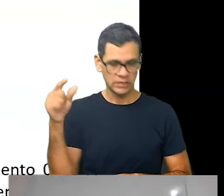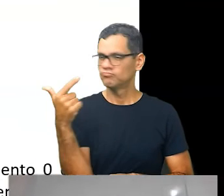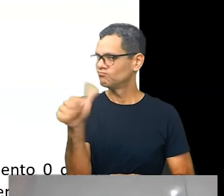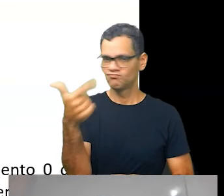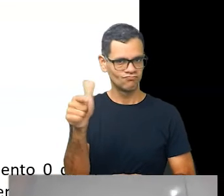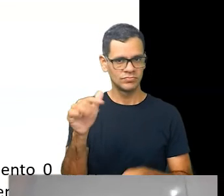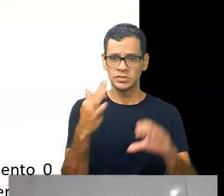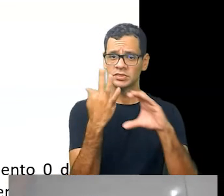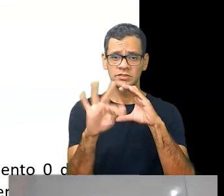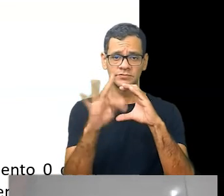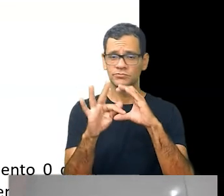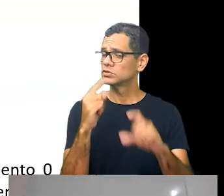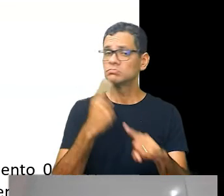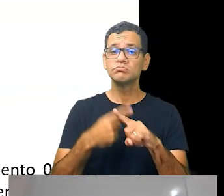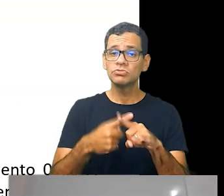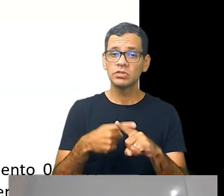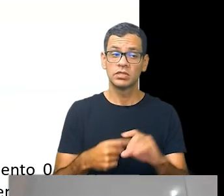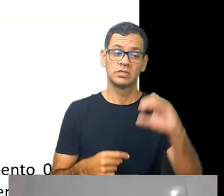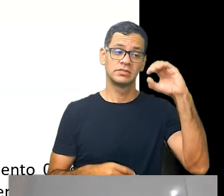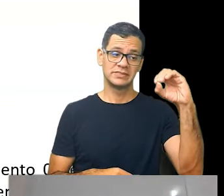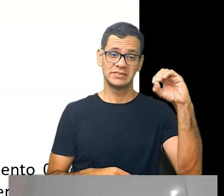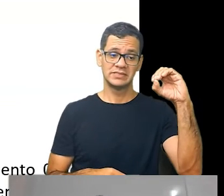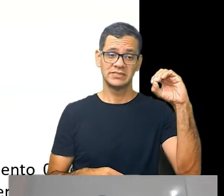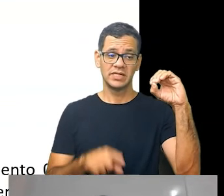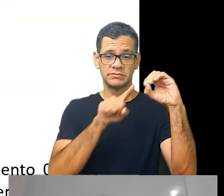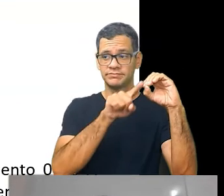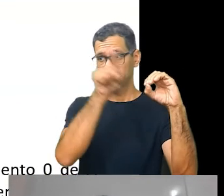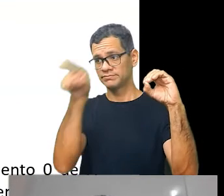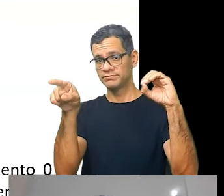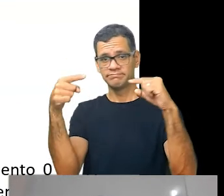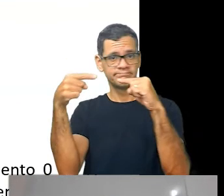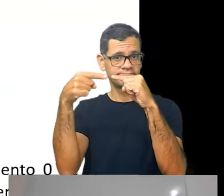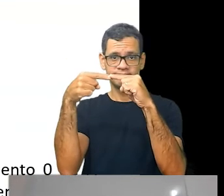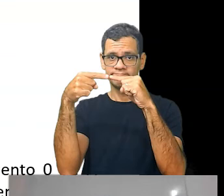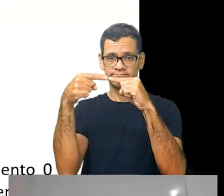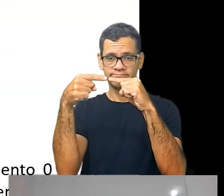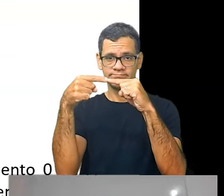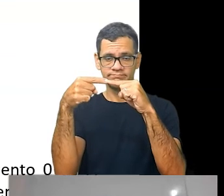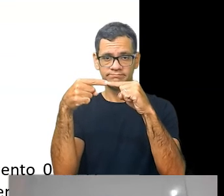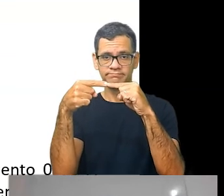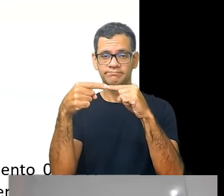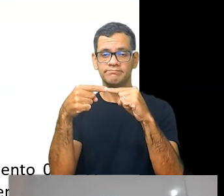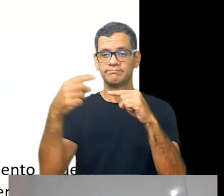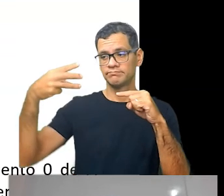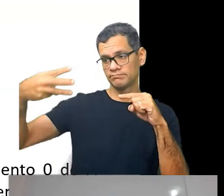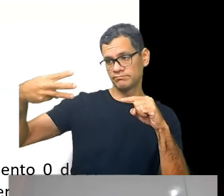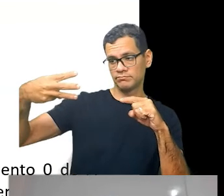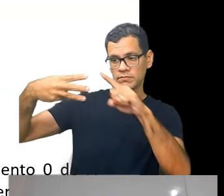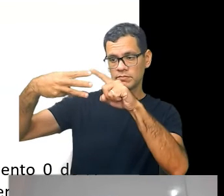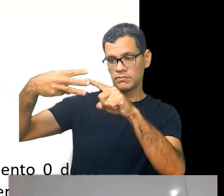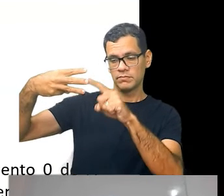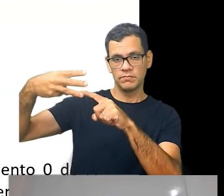Neste caso, não temos uma função, pois ao elemento 0 de A